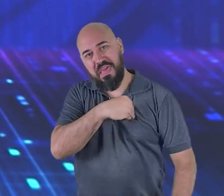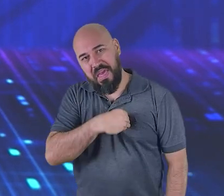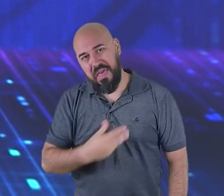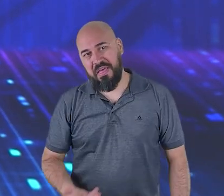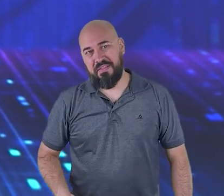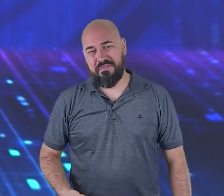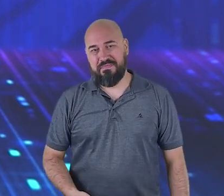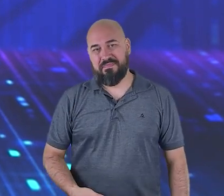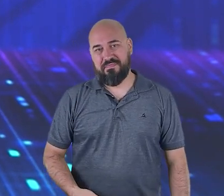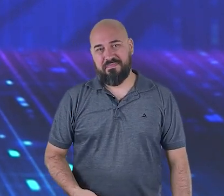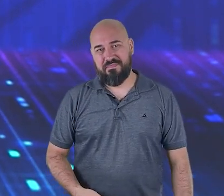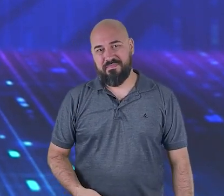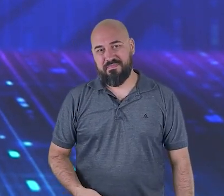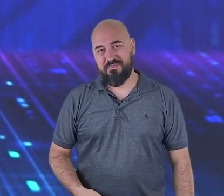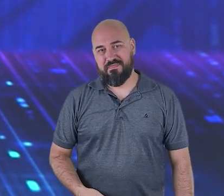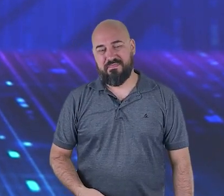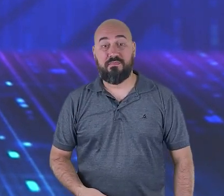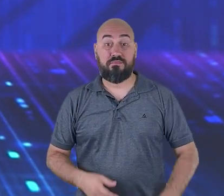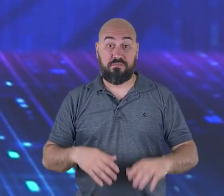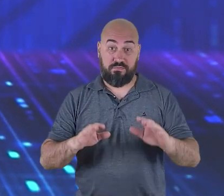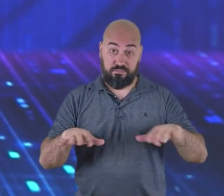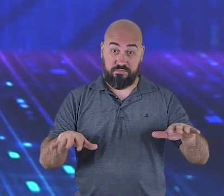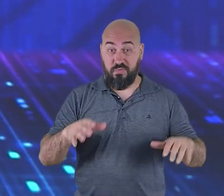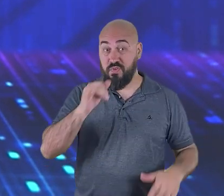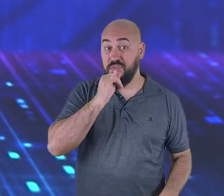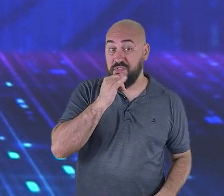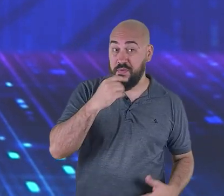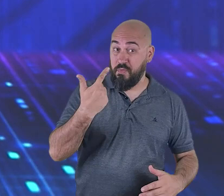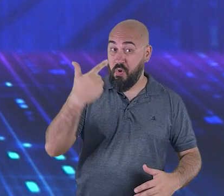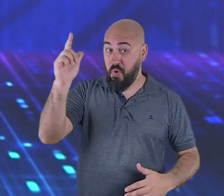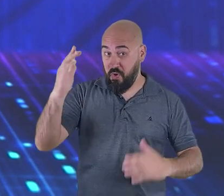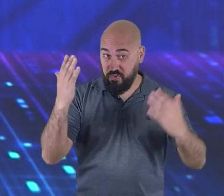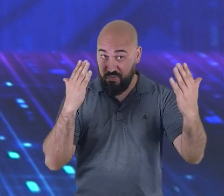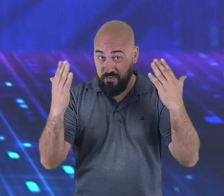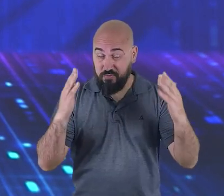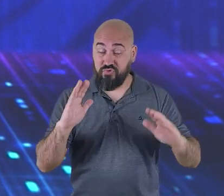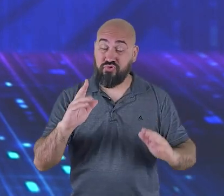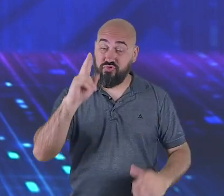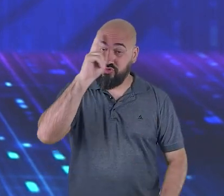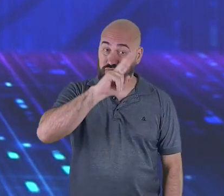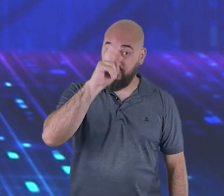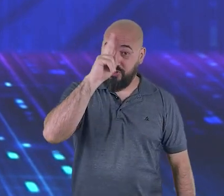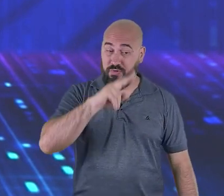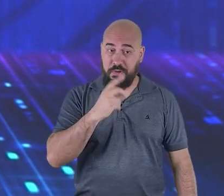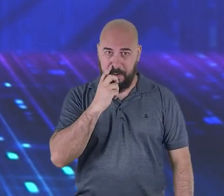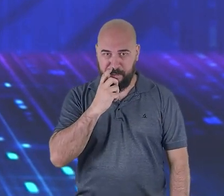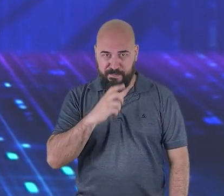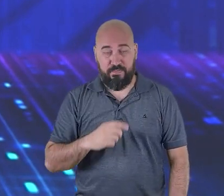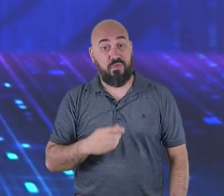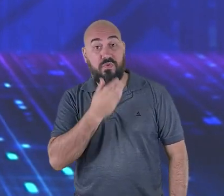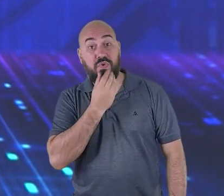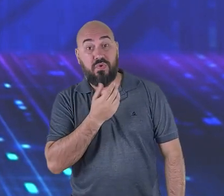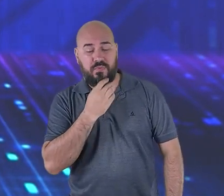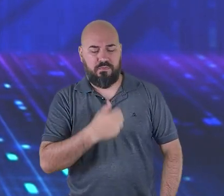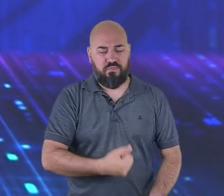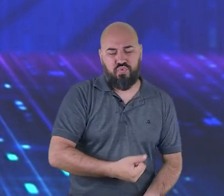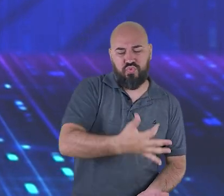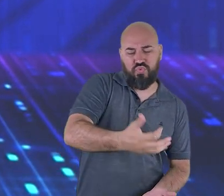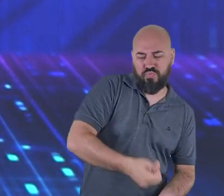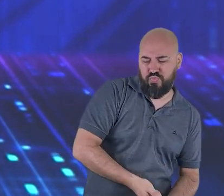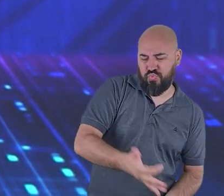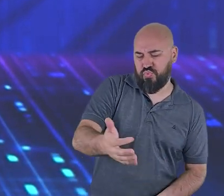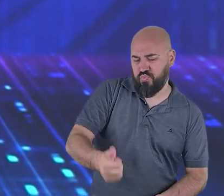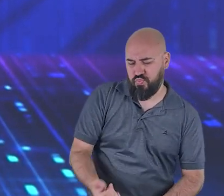ervas daninhas imediatamente. E o agricultor disse: não, os dois devem crescer